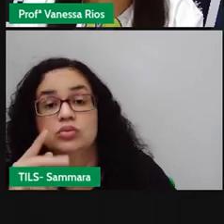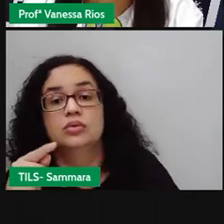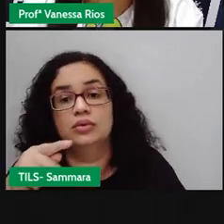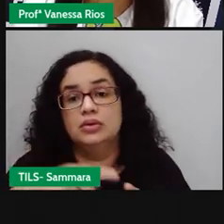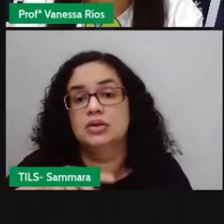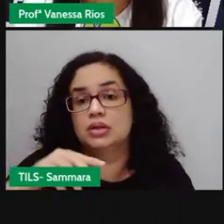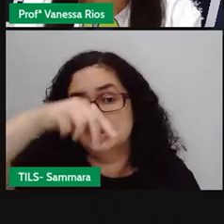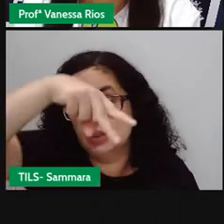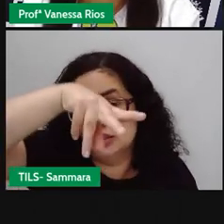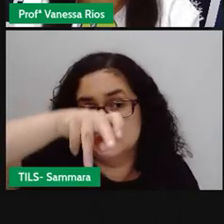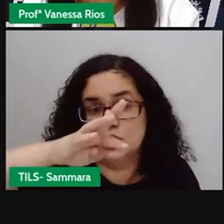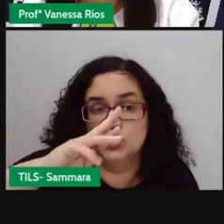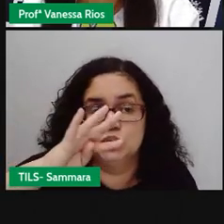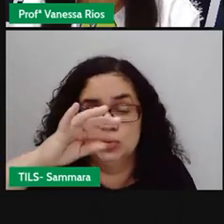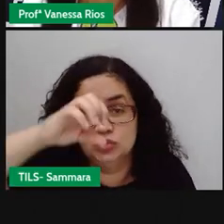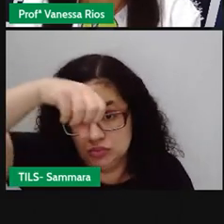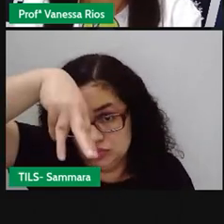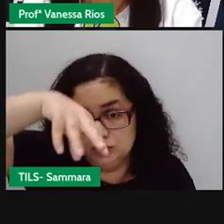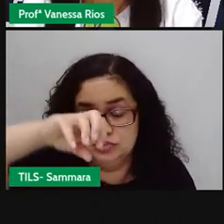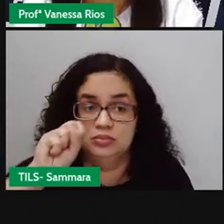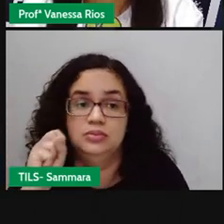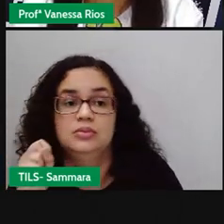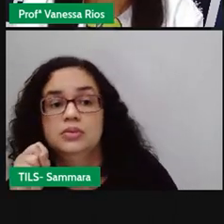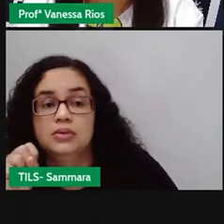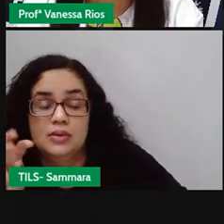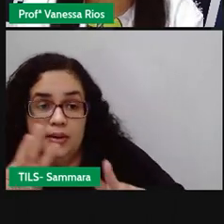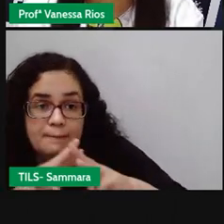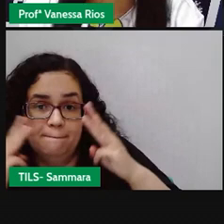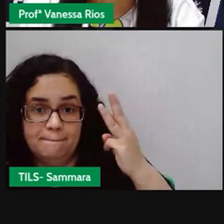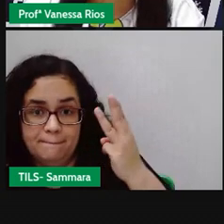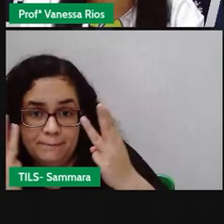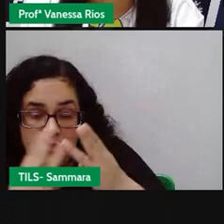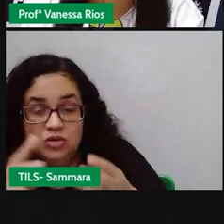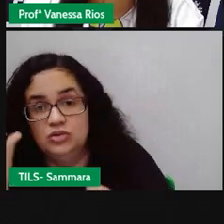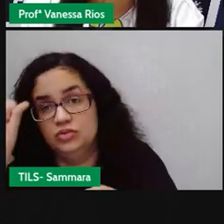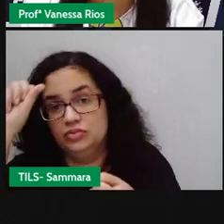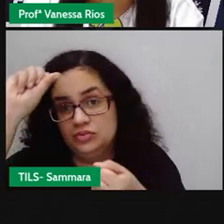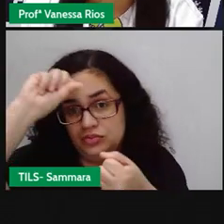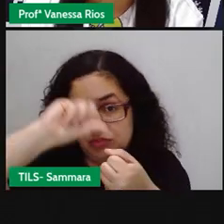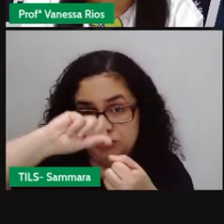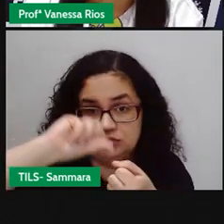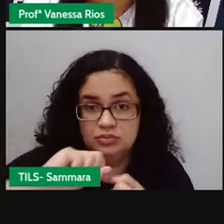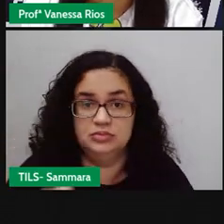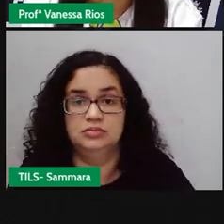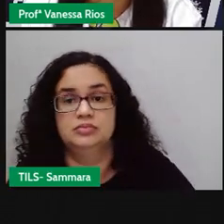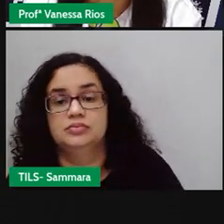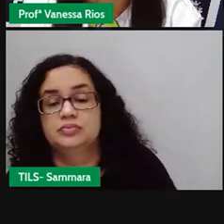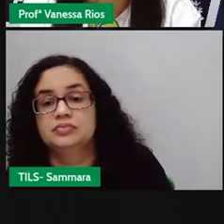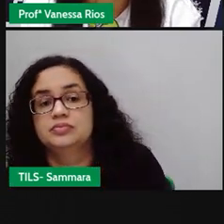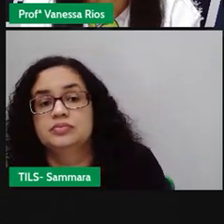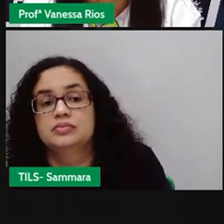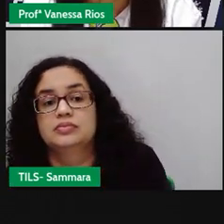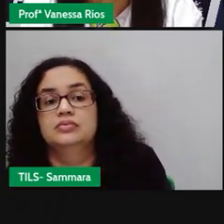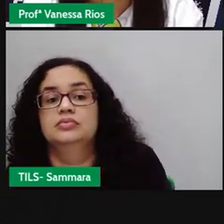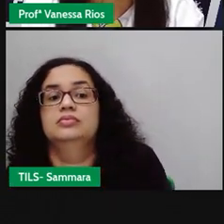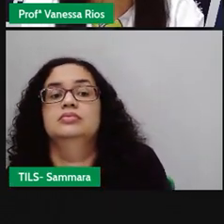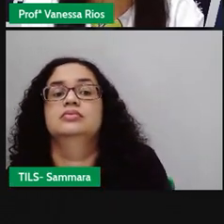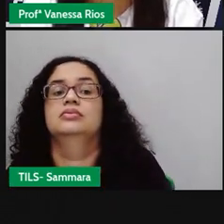de nêutrons é que determina o material que está sendo formado a partir daquele átomo. Então, existem